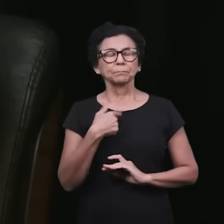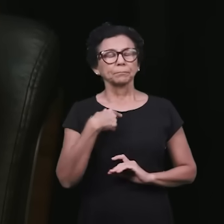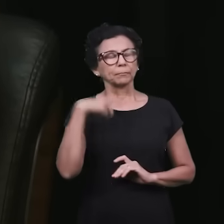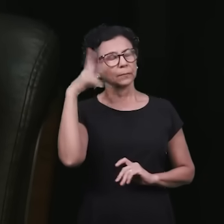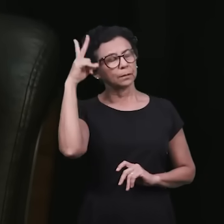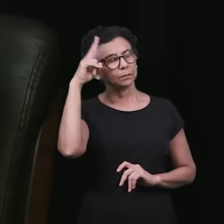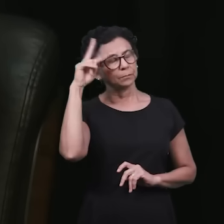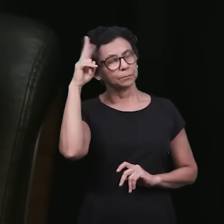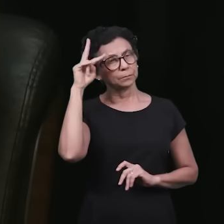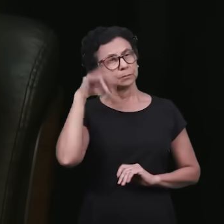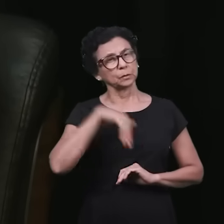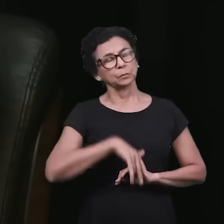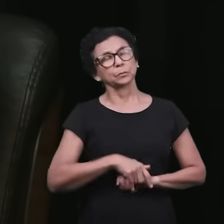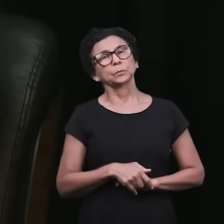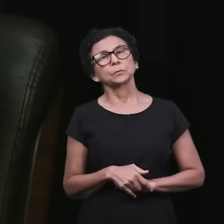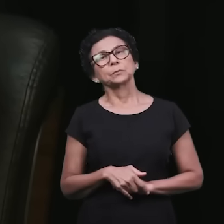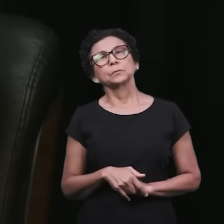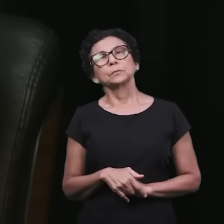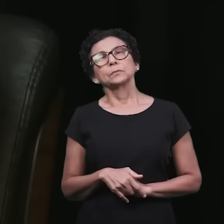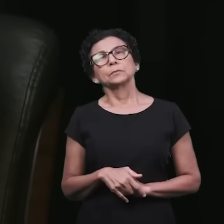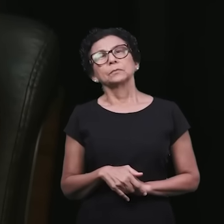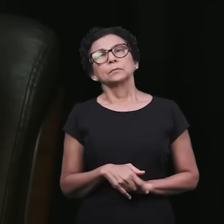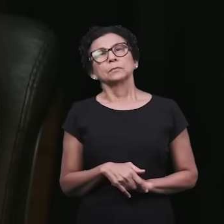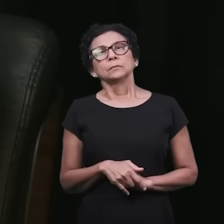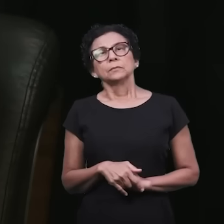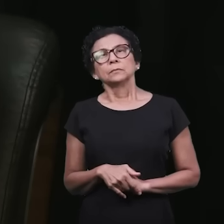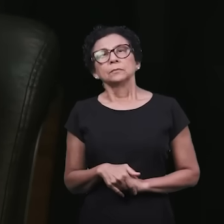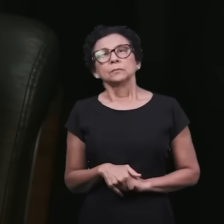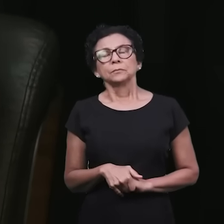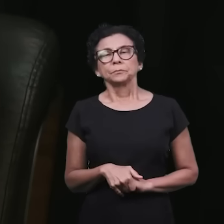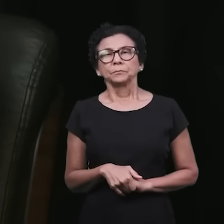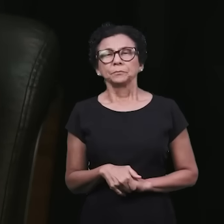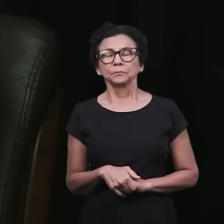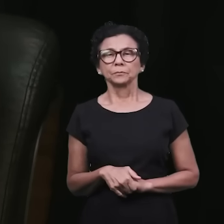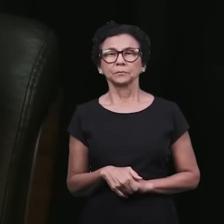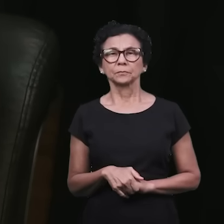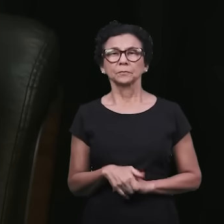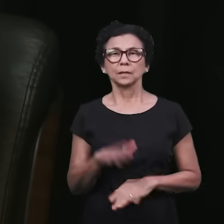aqui, muitas vezes as pessoas confundem a coisa.